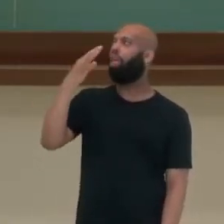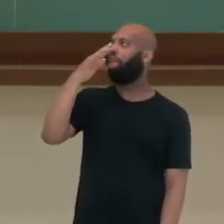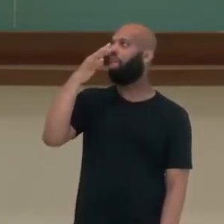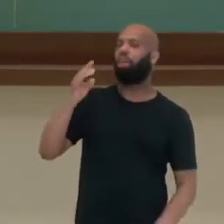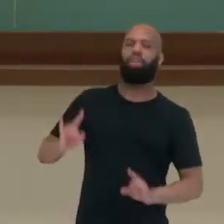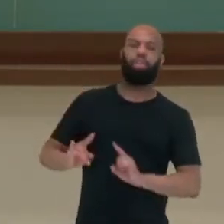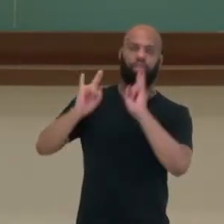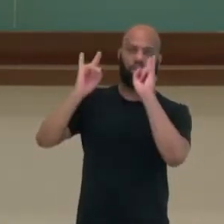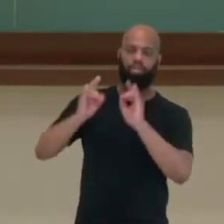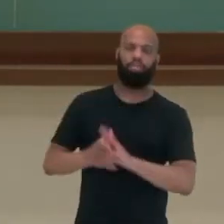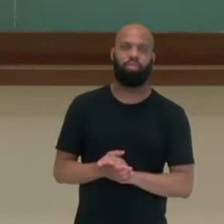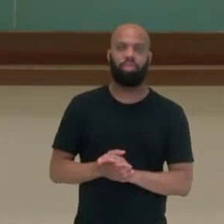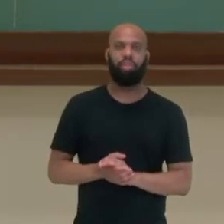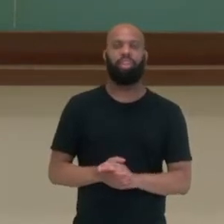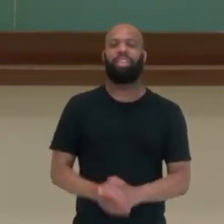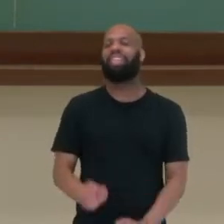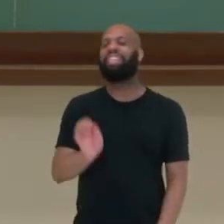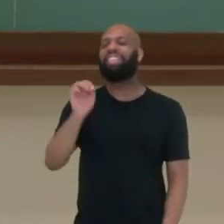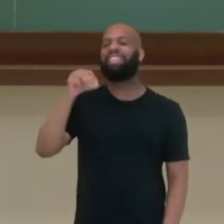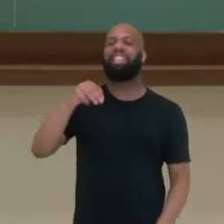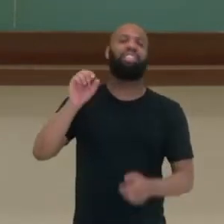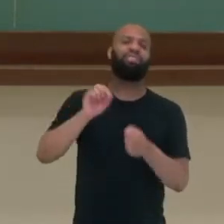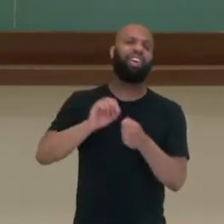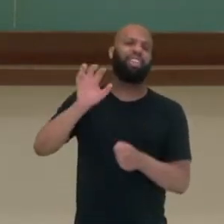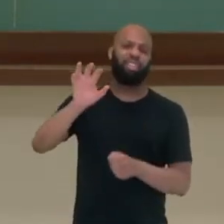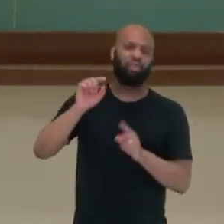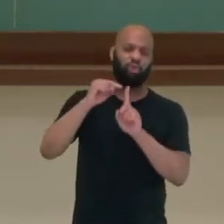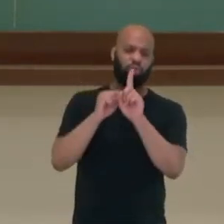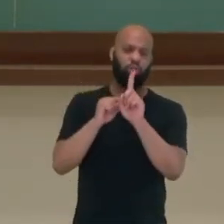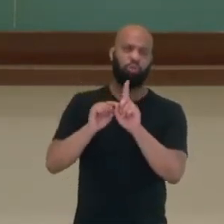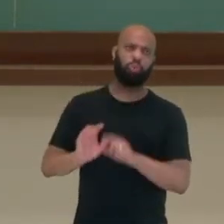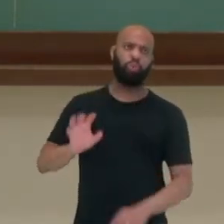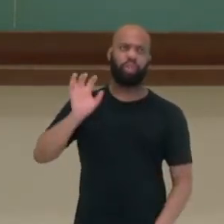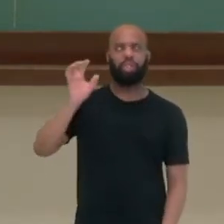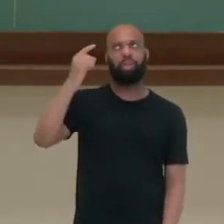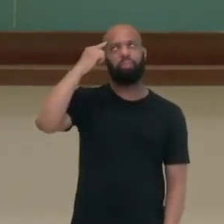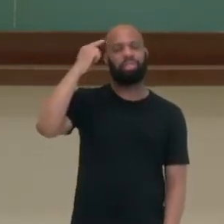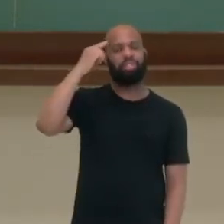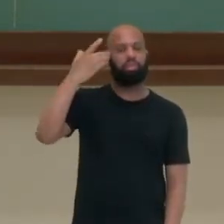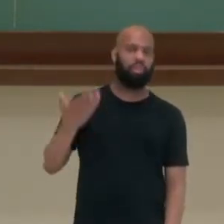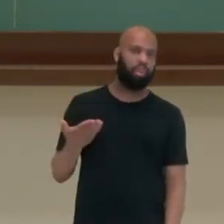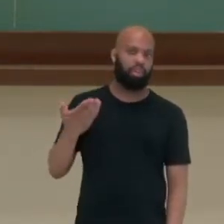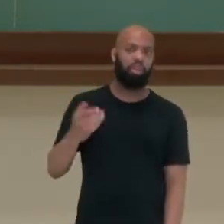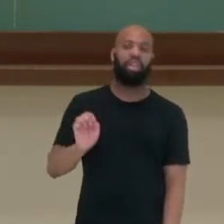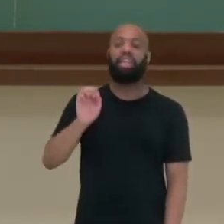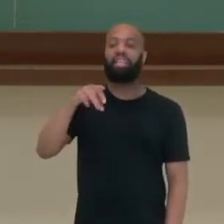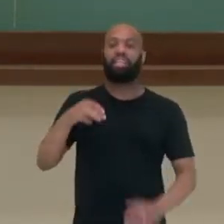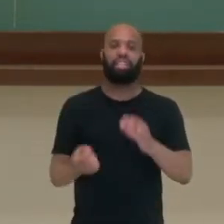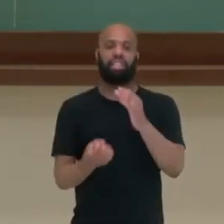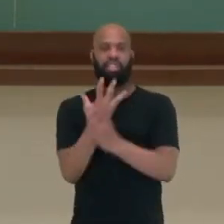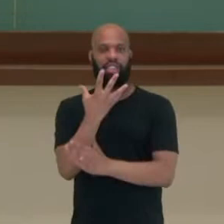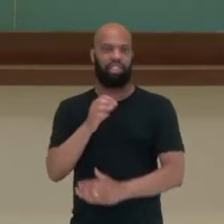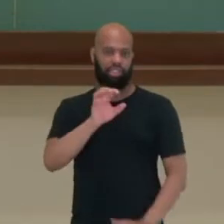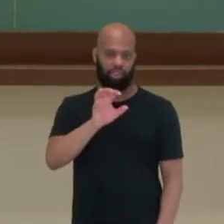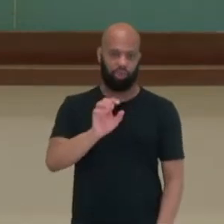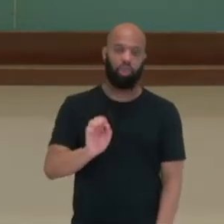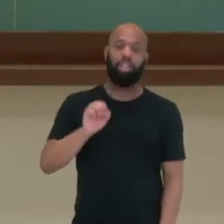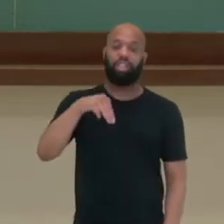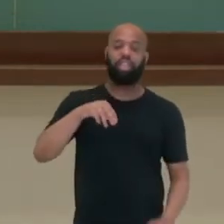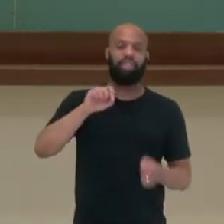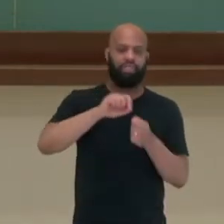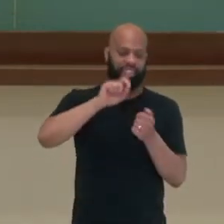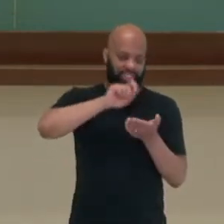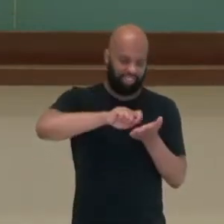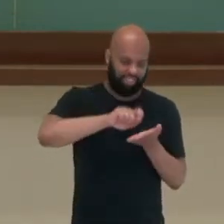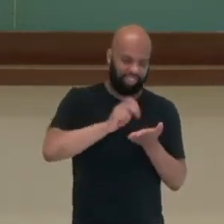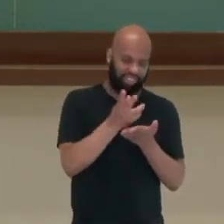uau! Ou seja, quem é responsável por esse tipo de pensamento? Quem é que cria essa ideia? Quem é que coloca no